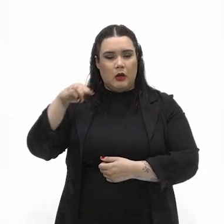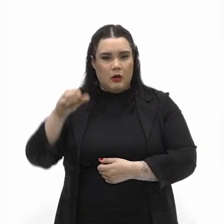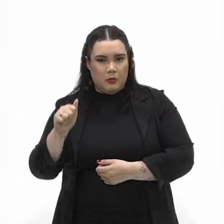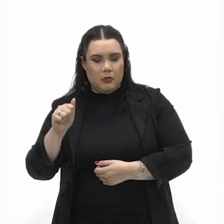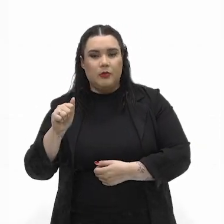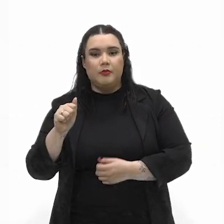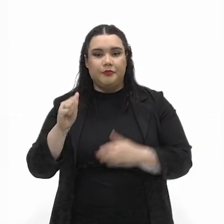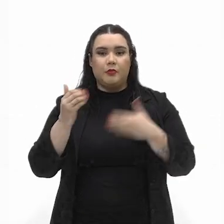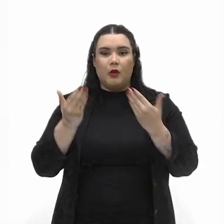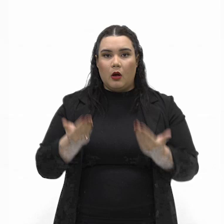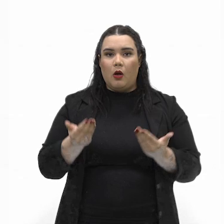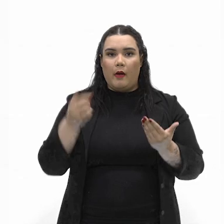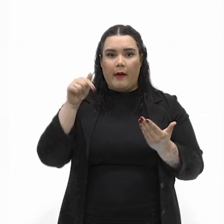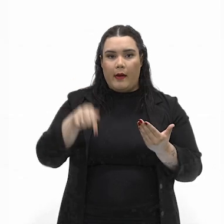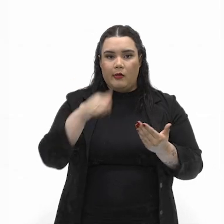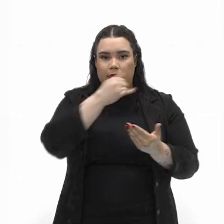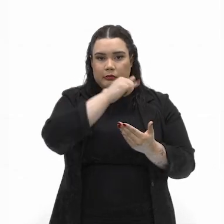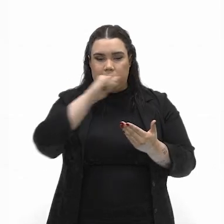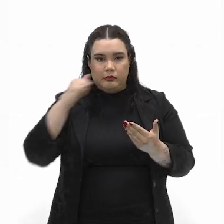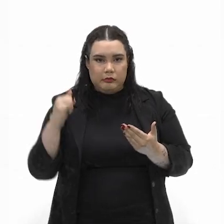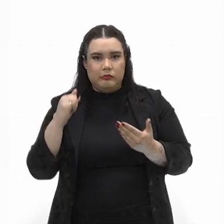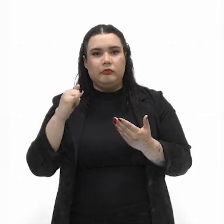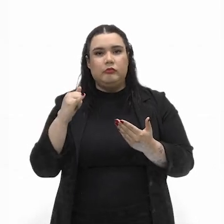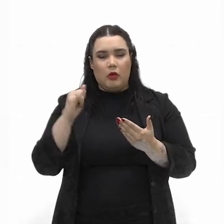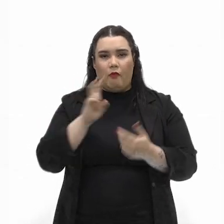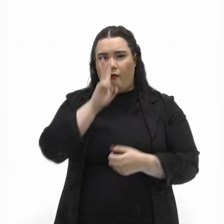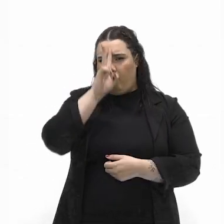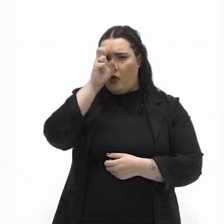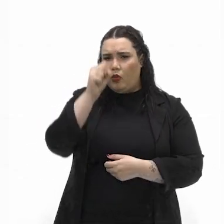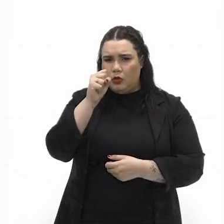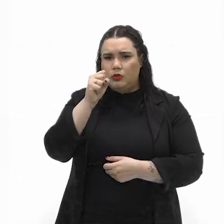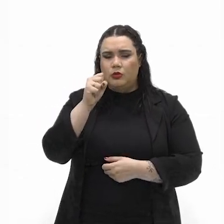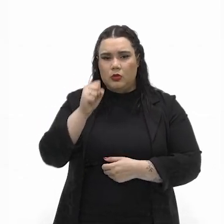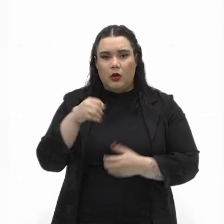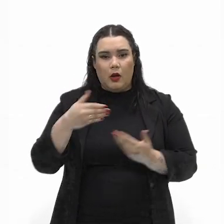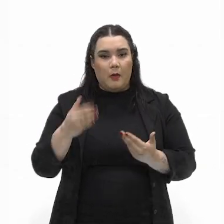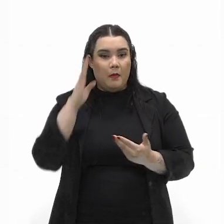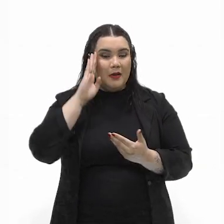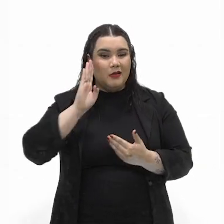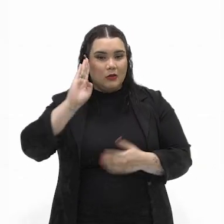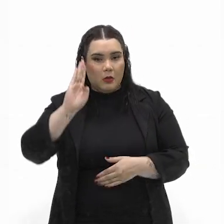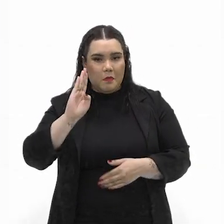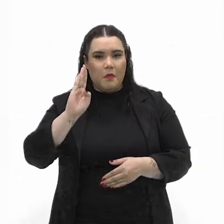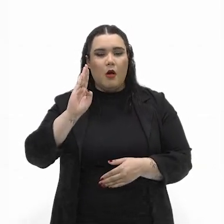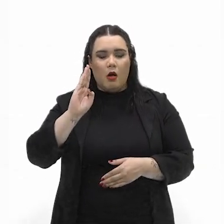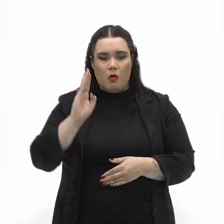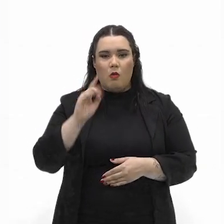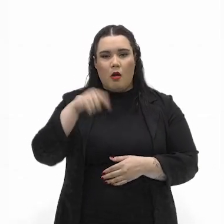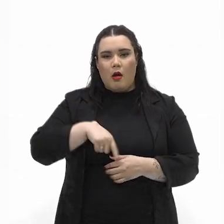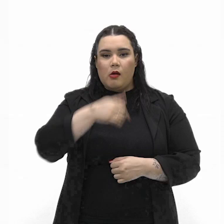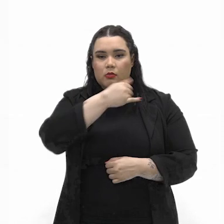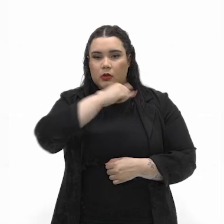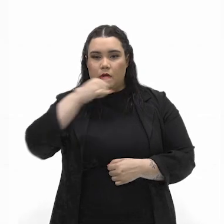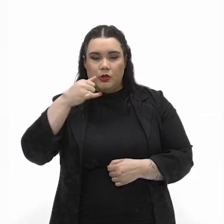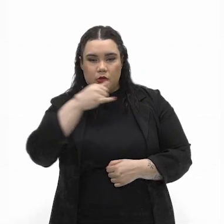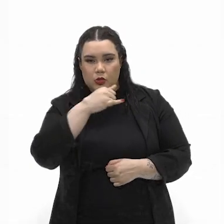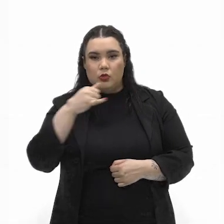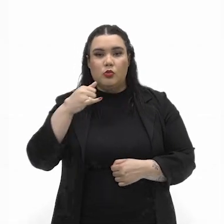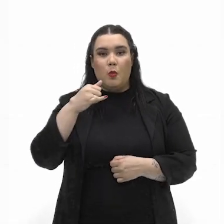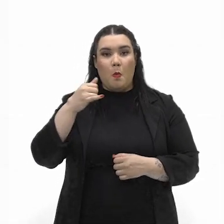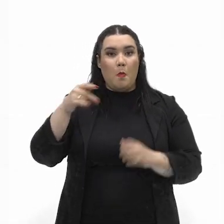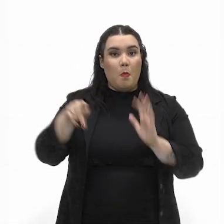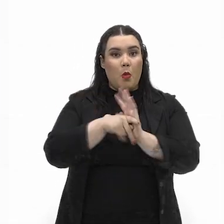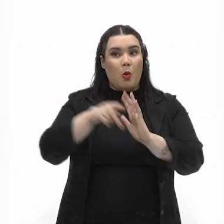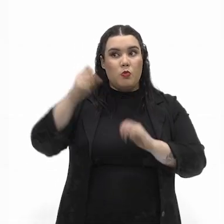essa energia é enorme, gente. Essa daí é a principal fonte de energia do Sol,